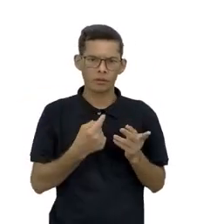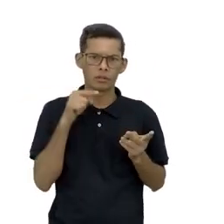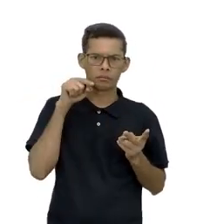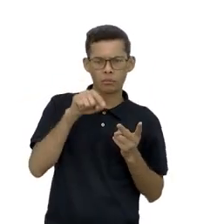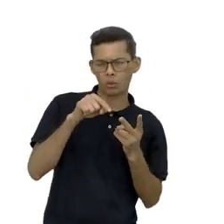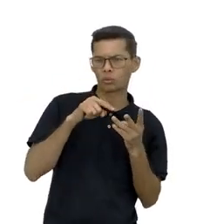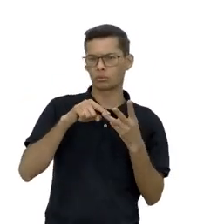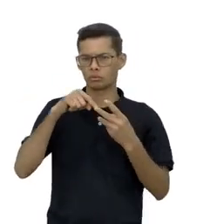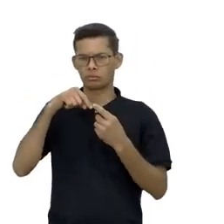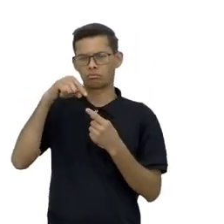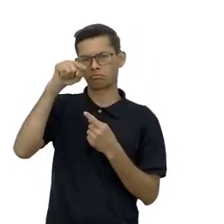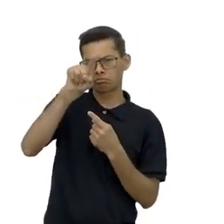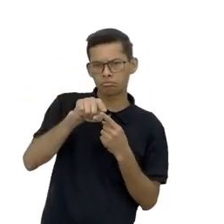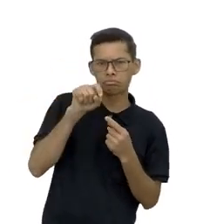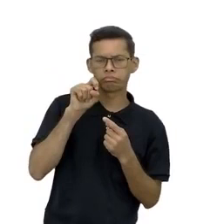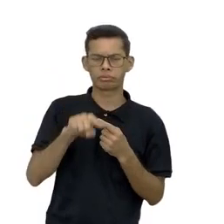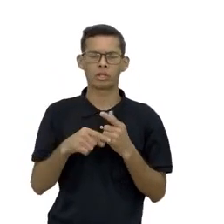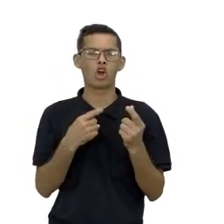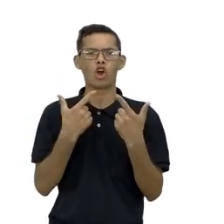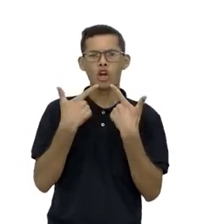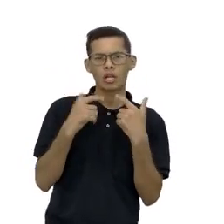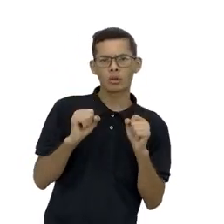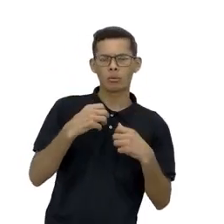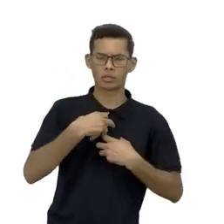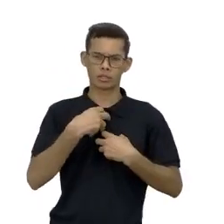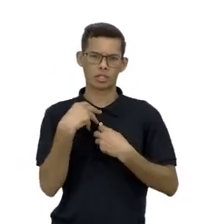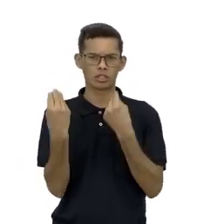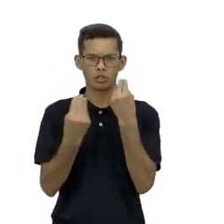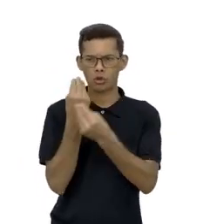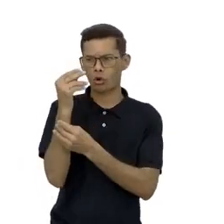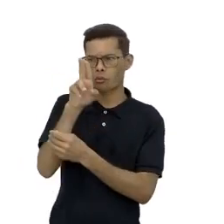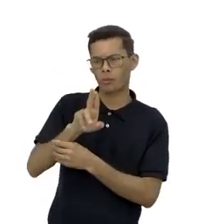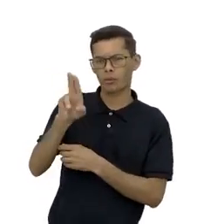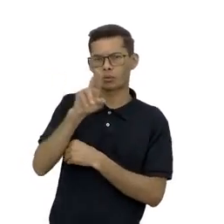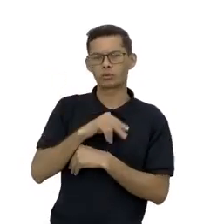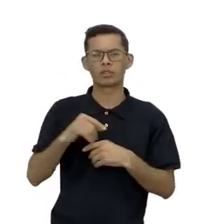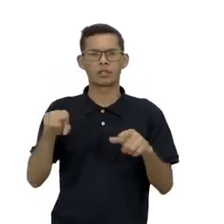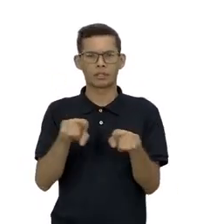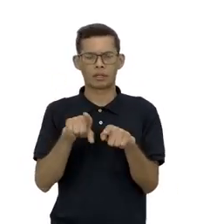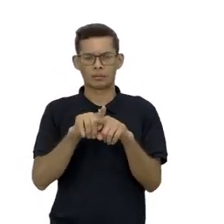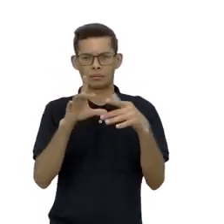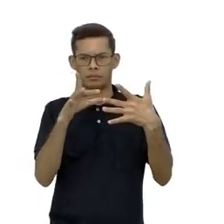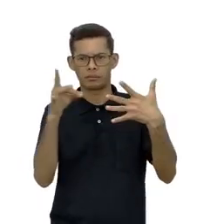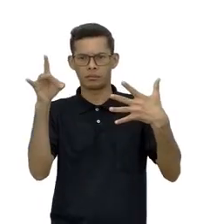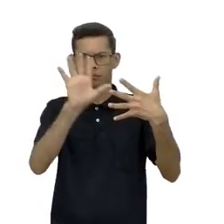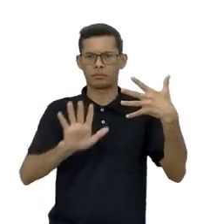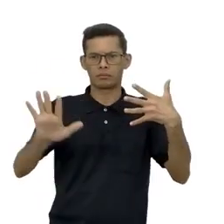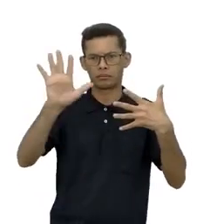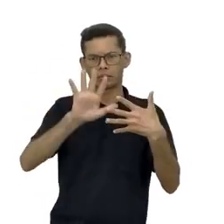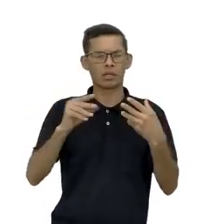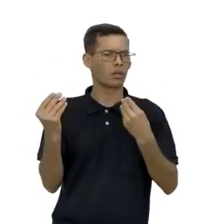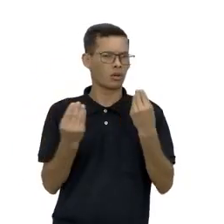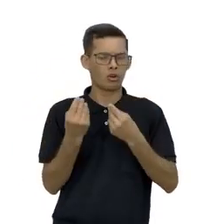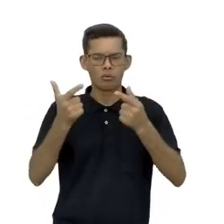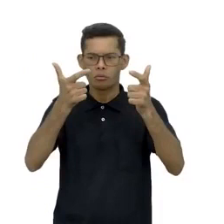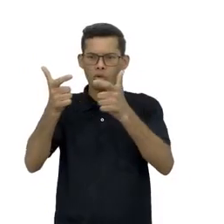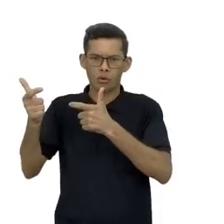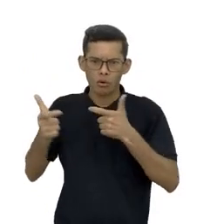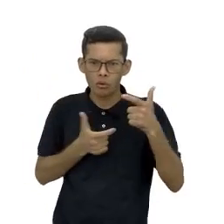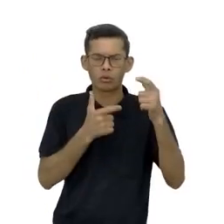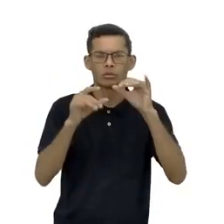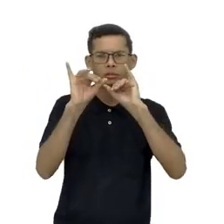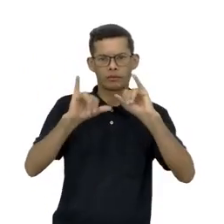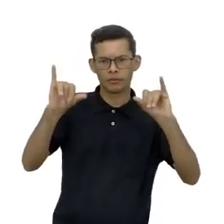empregados, a linguagem que será empregada, os elementos multissemióticos empregados e onde a